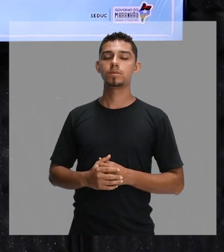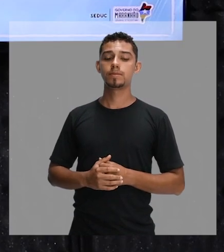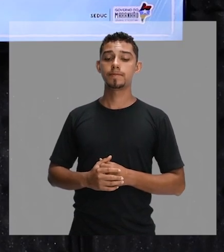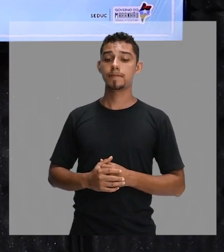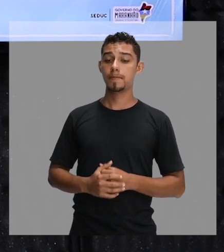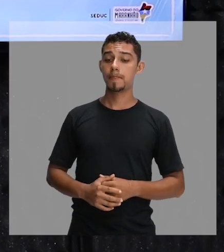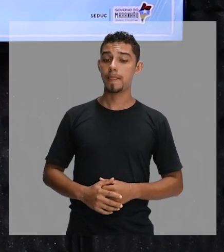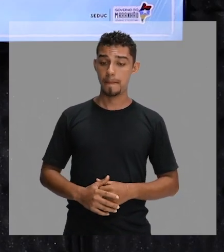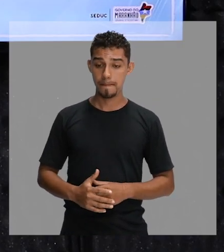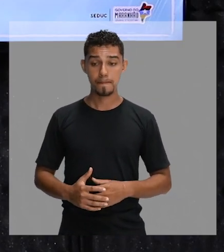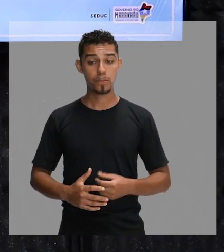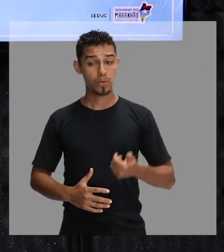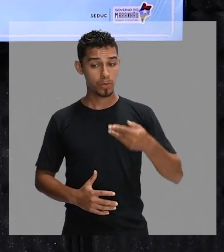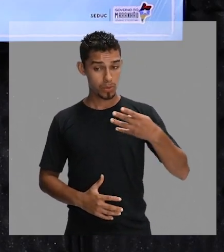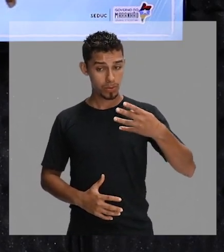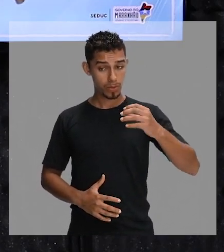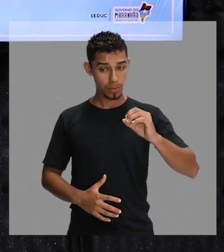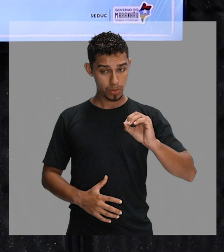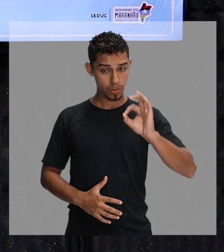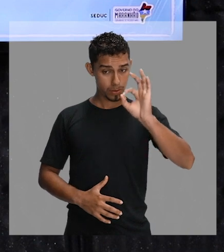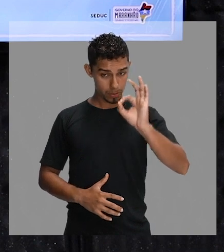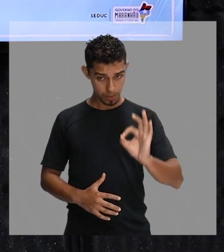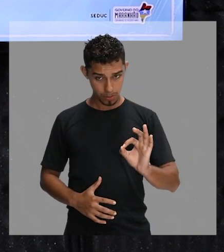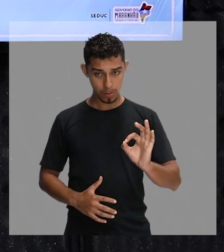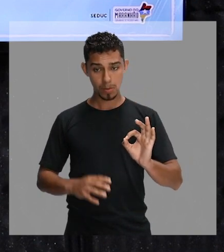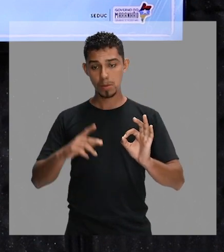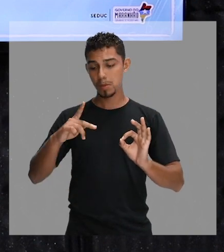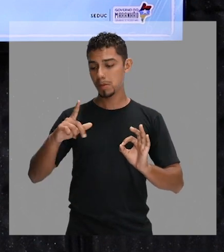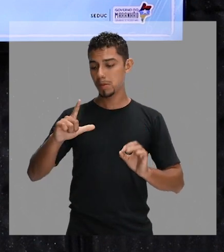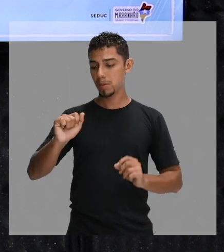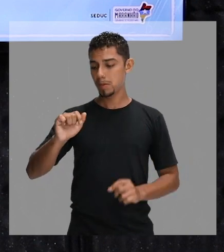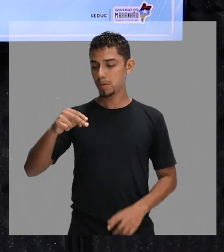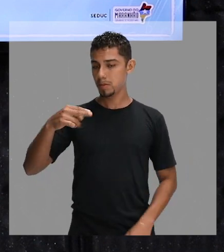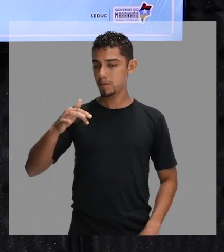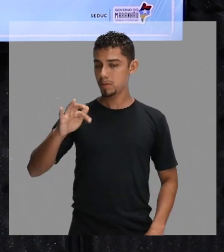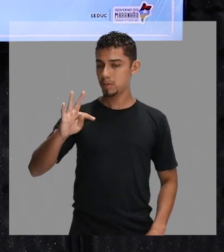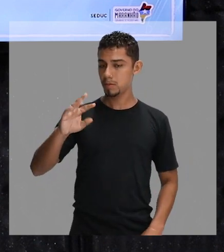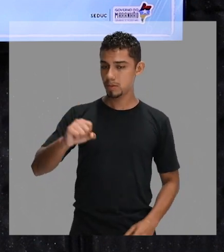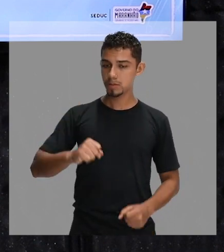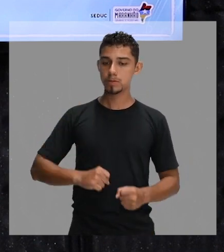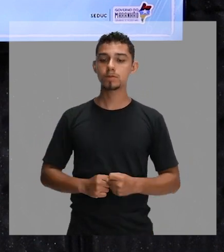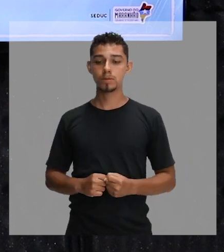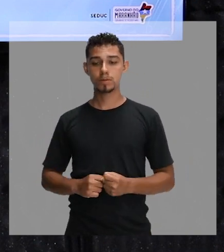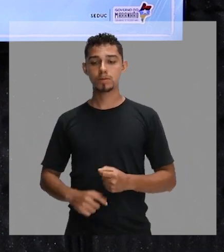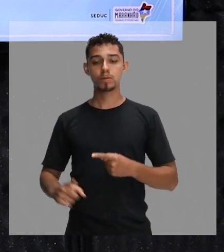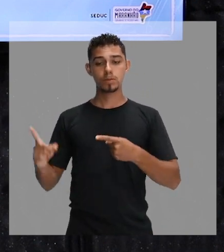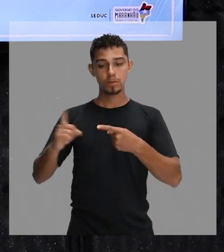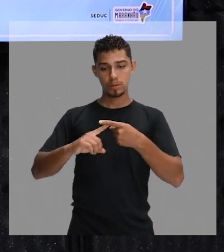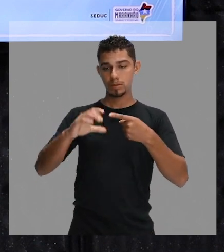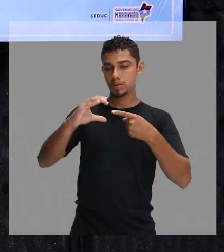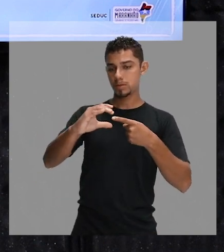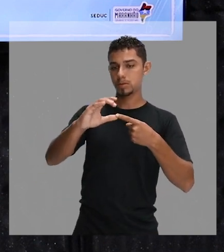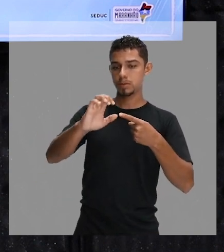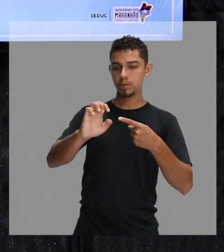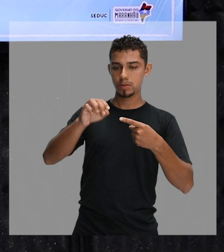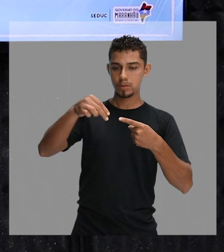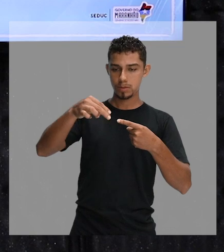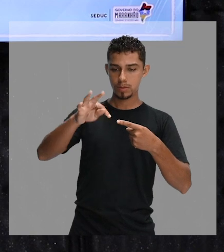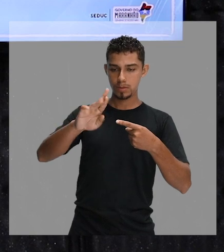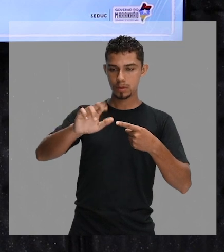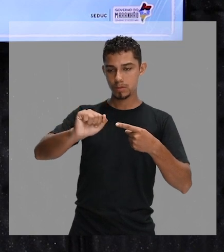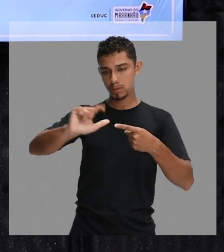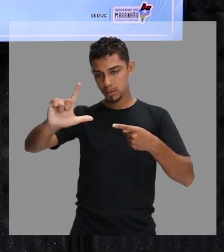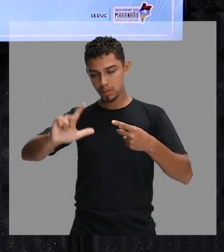Os planaltos em nosso estado, que correspondem a 40% do nosso território, eles são o